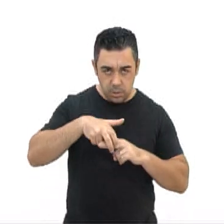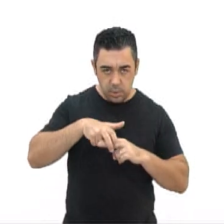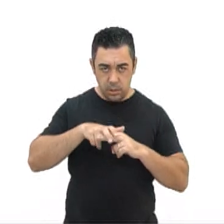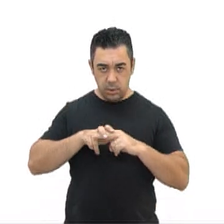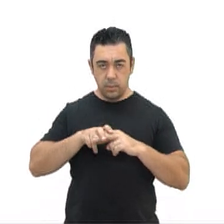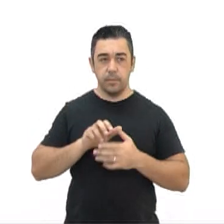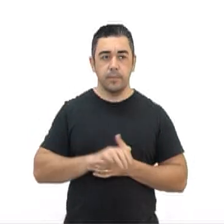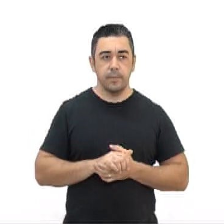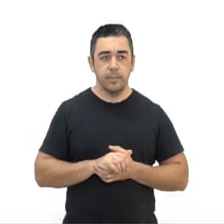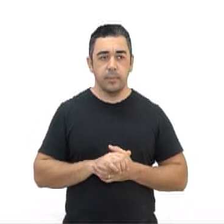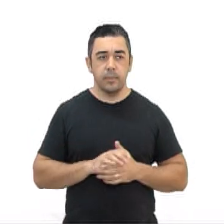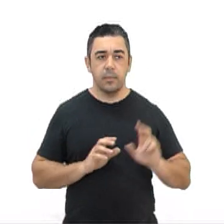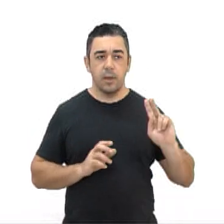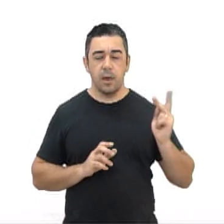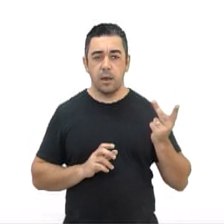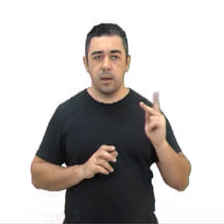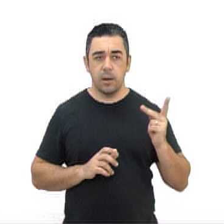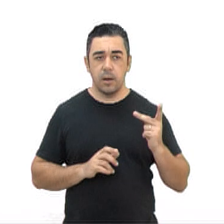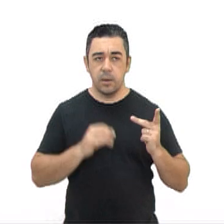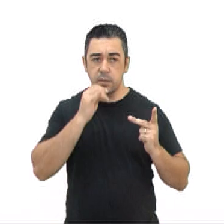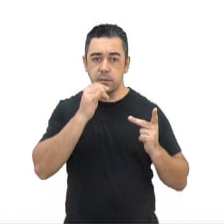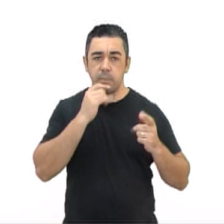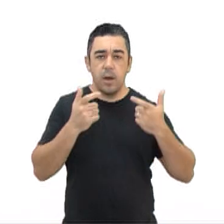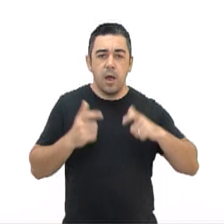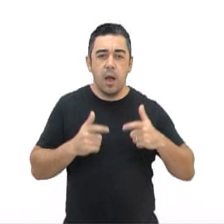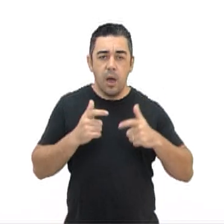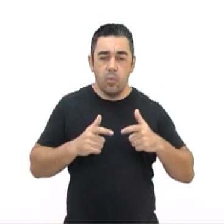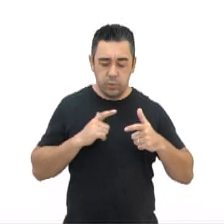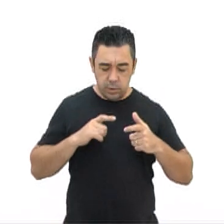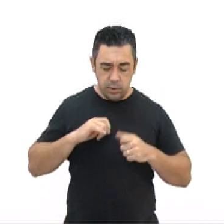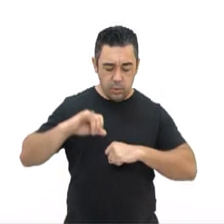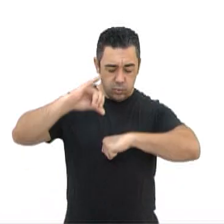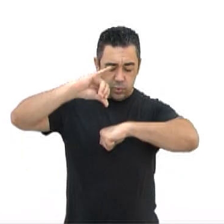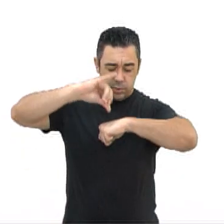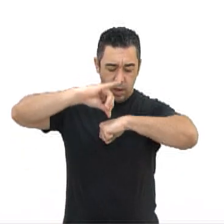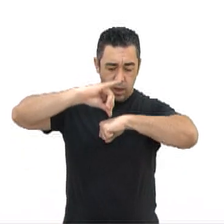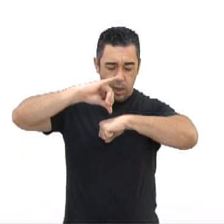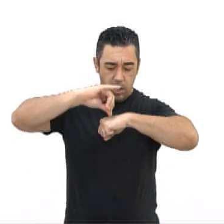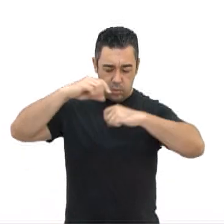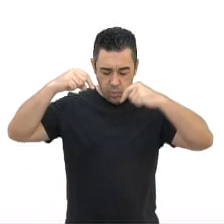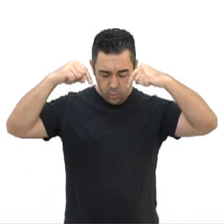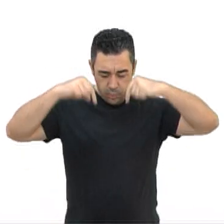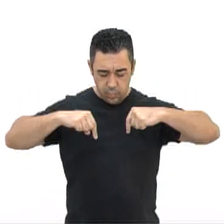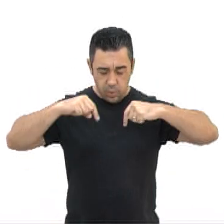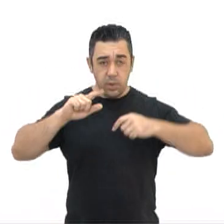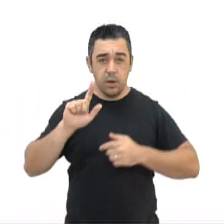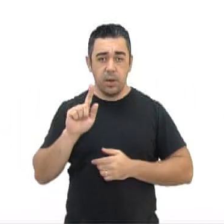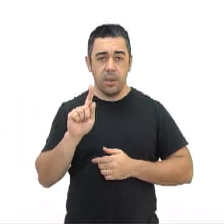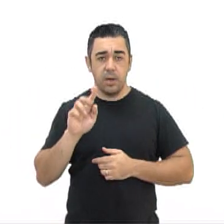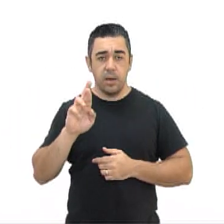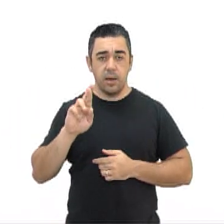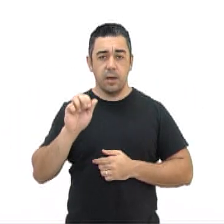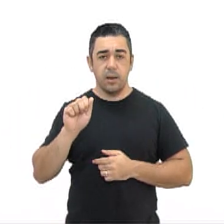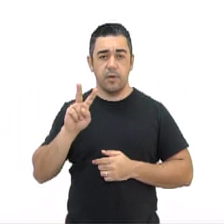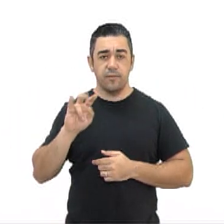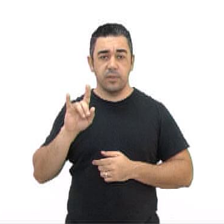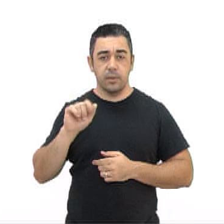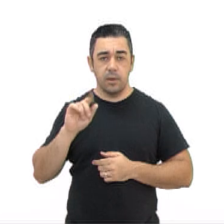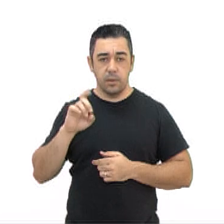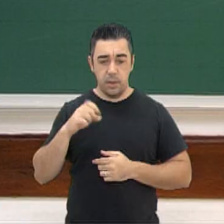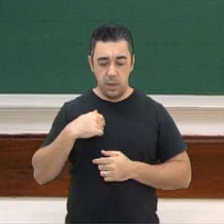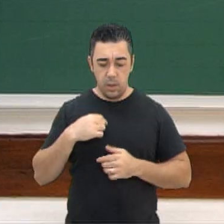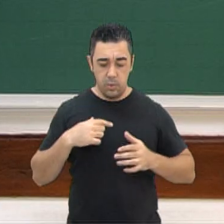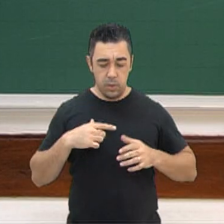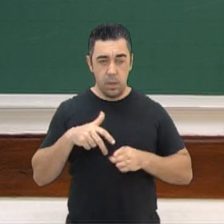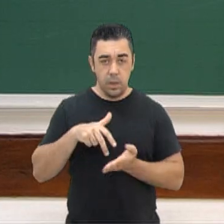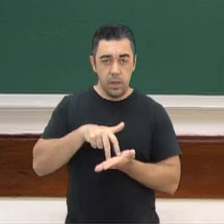encosto, e a letra H, o centro de gravidade. Esse centro de gravidade é fundamental para que o atleta mantenha o